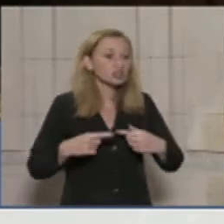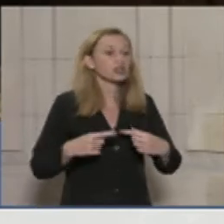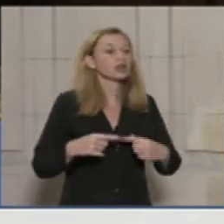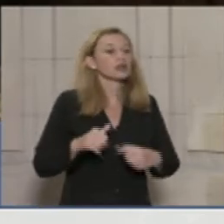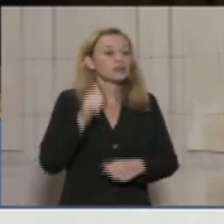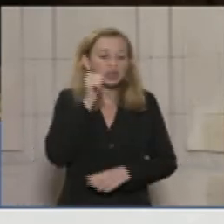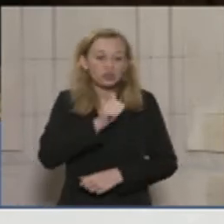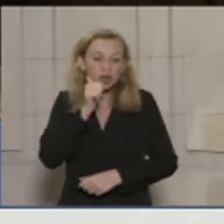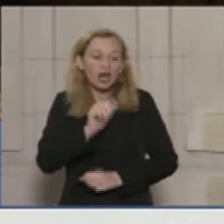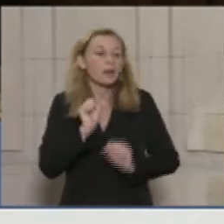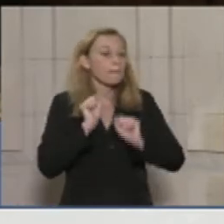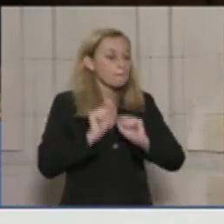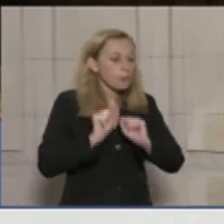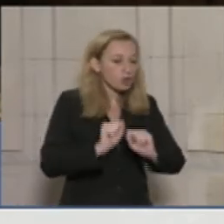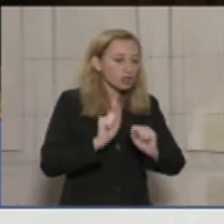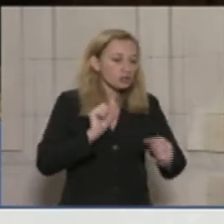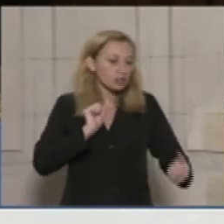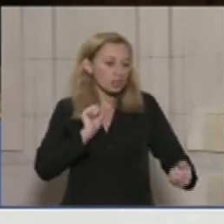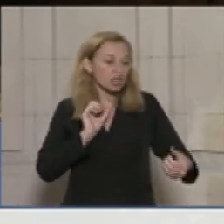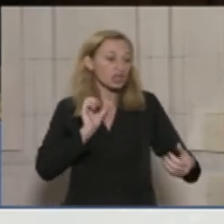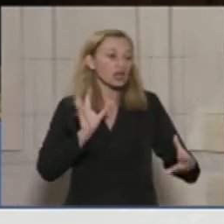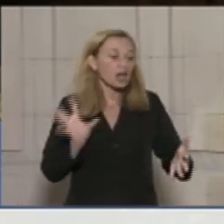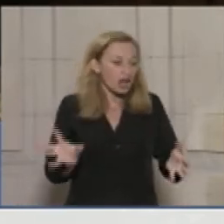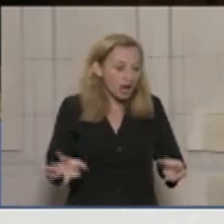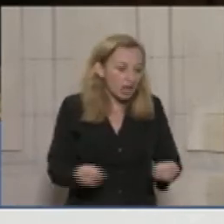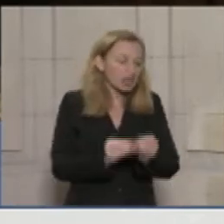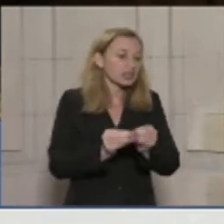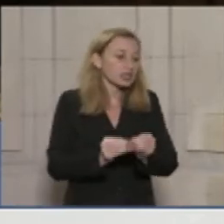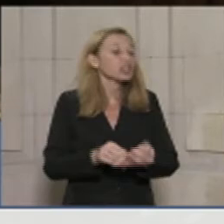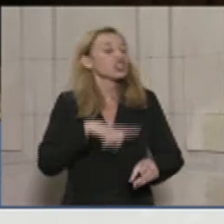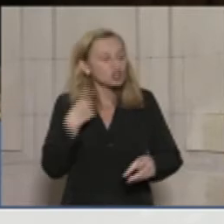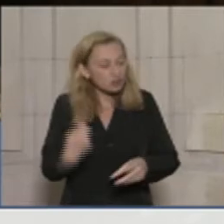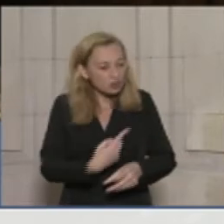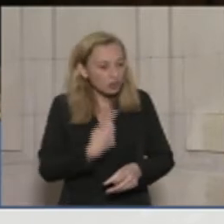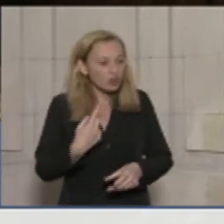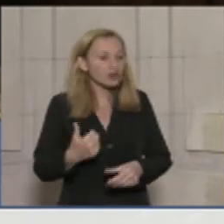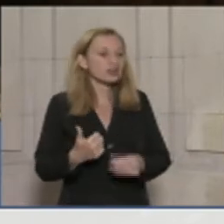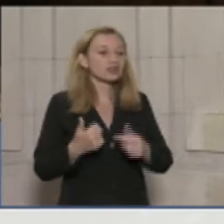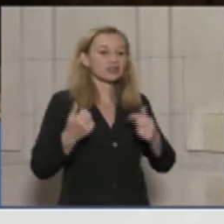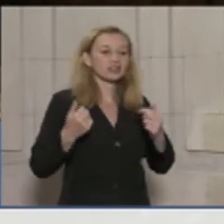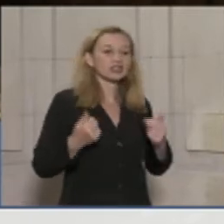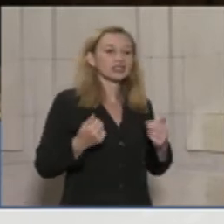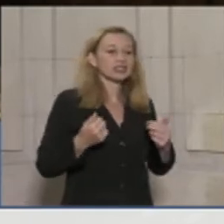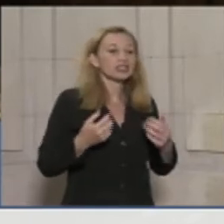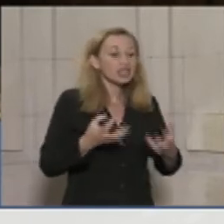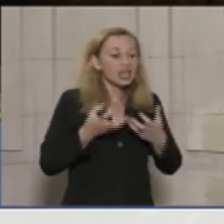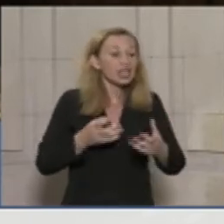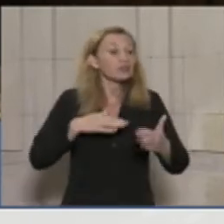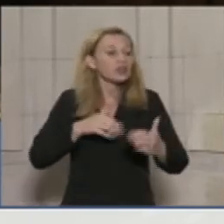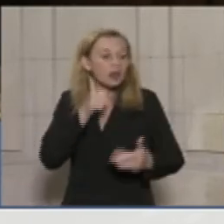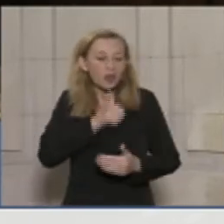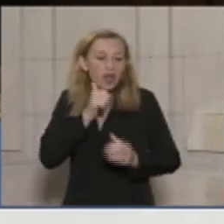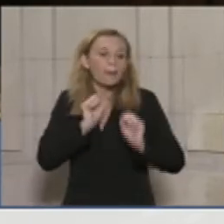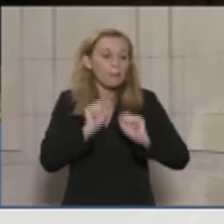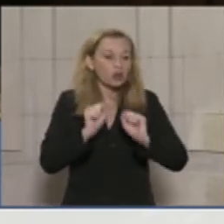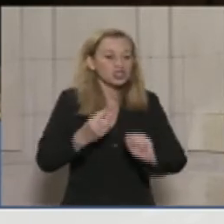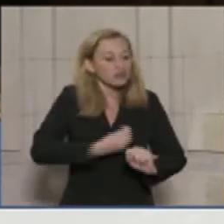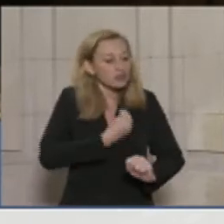mulheres poderão ser implementadas, e a gente torce para que as mulheres possam viver no mundo inteiro,